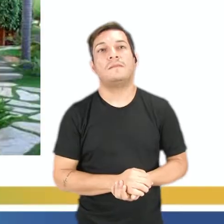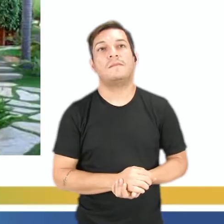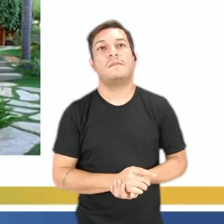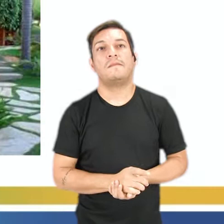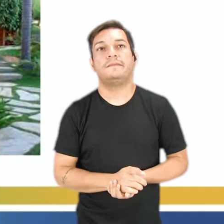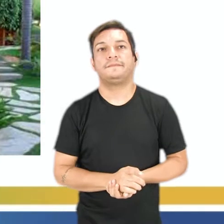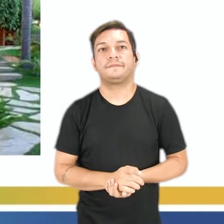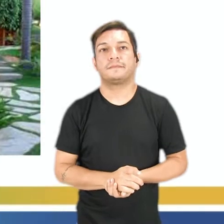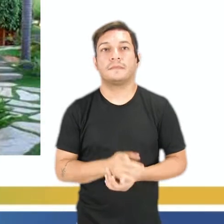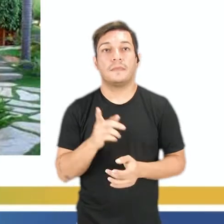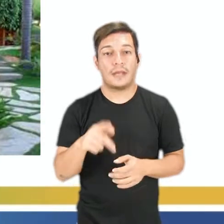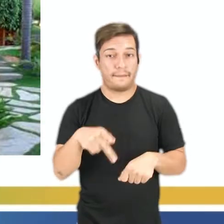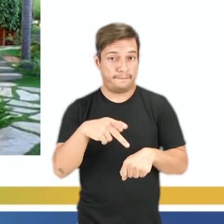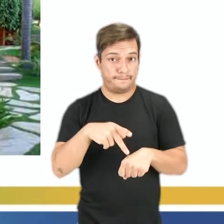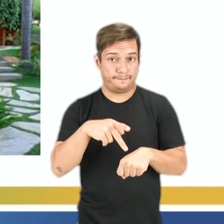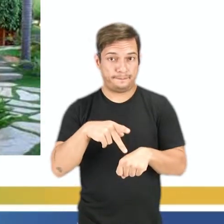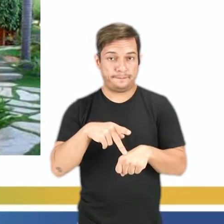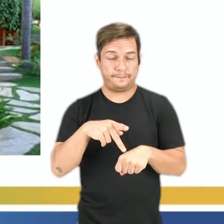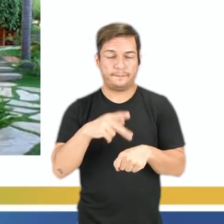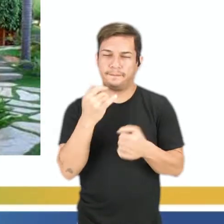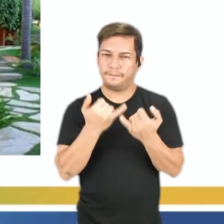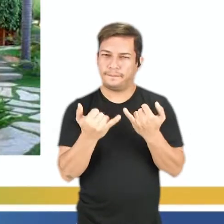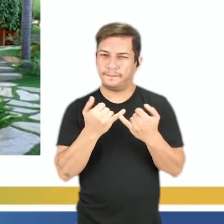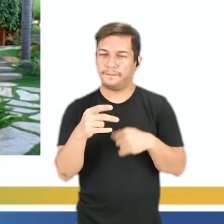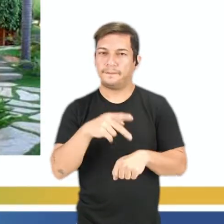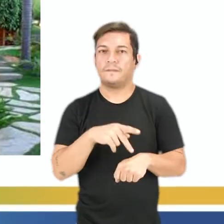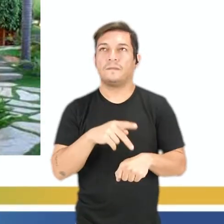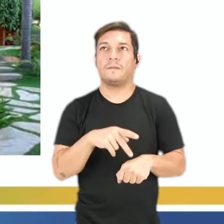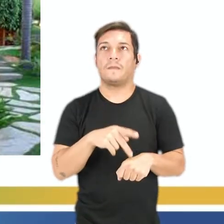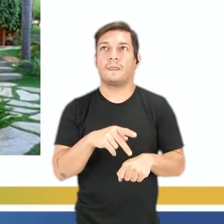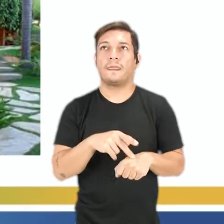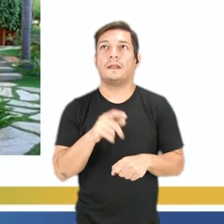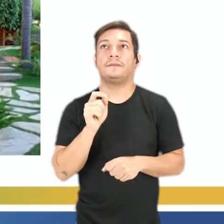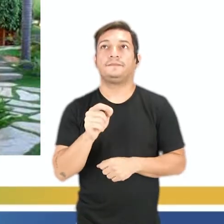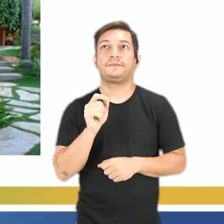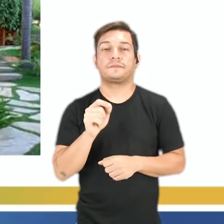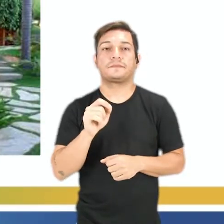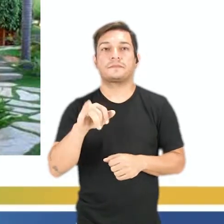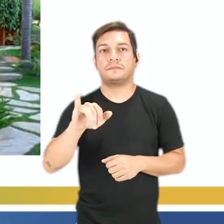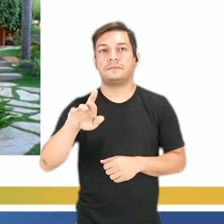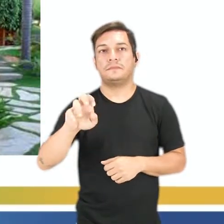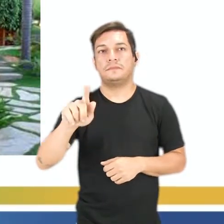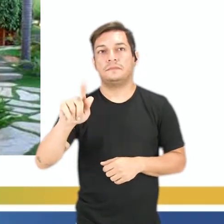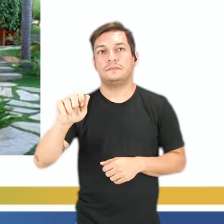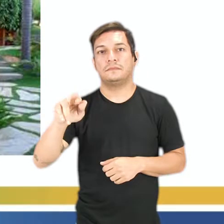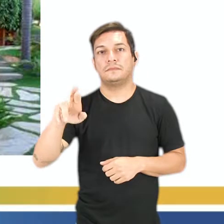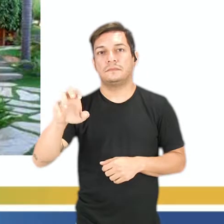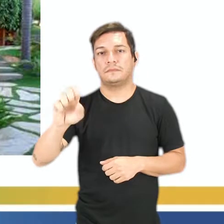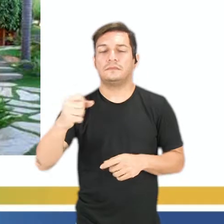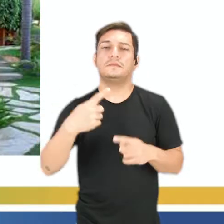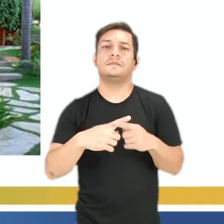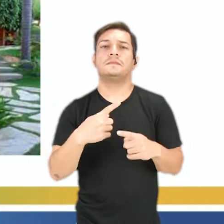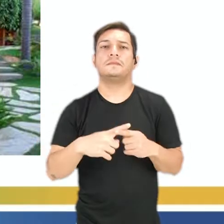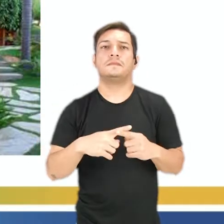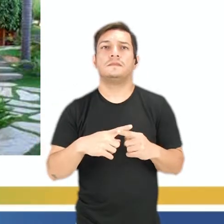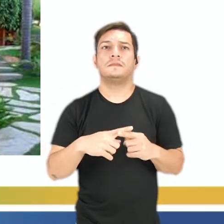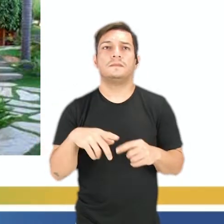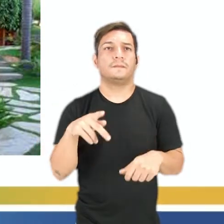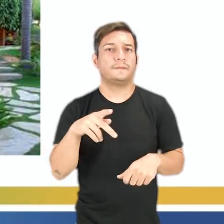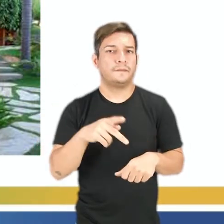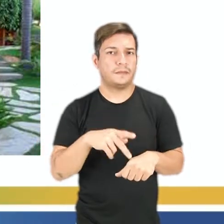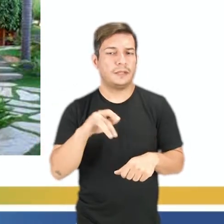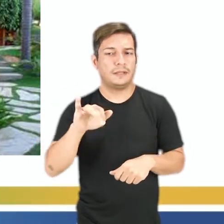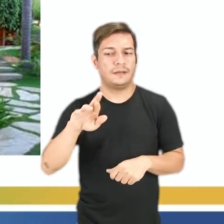Isso aí são pedras, né? Parecem pedras. E essas pedras são irregulares. Por que eu chamo essas pedras